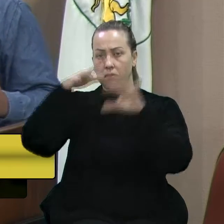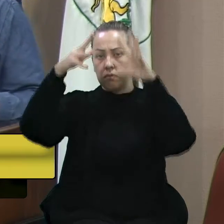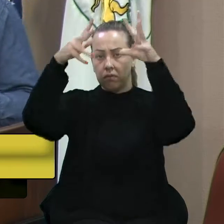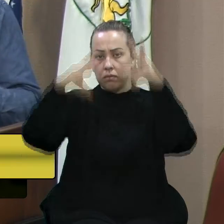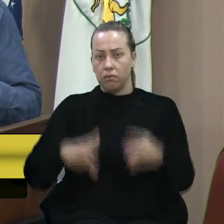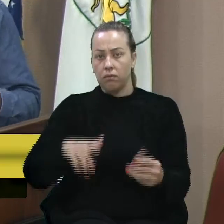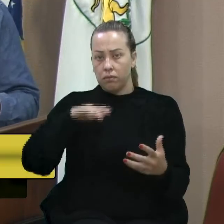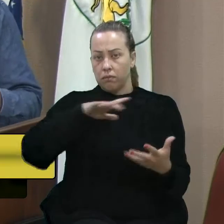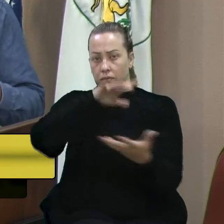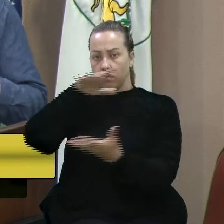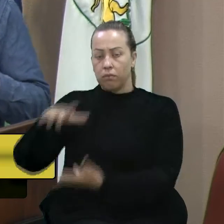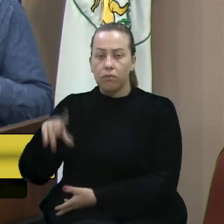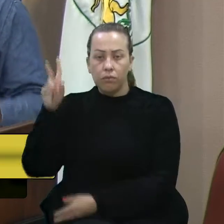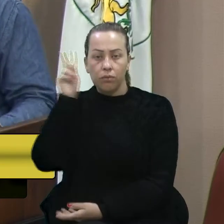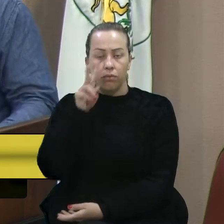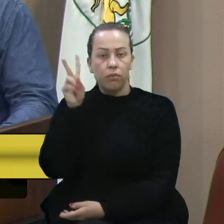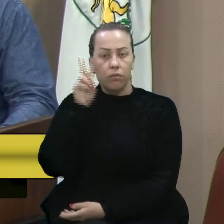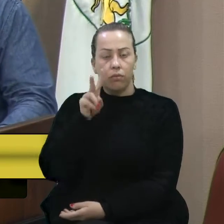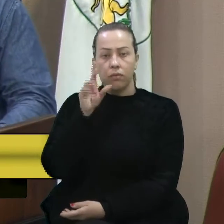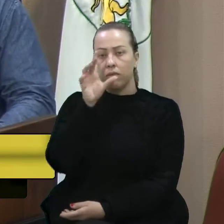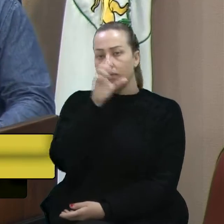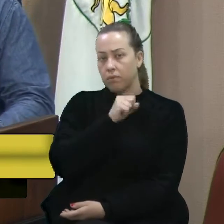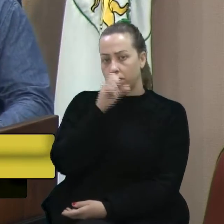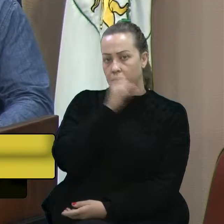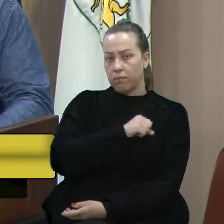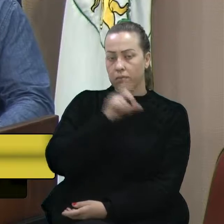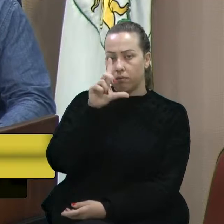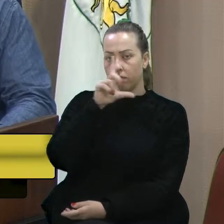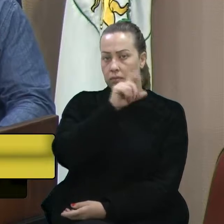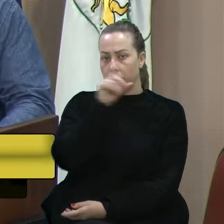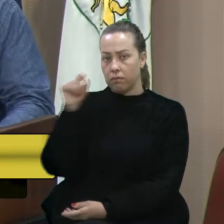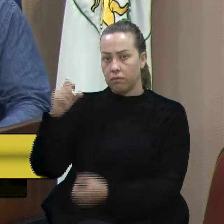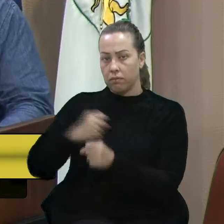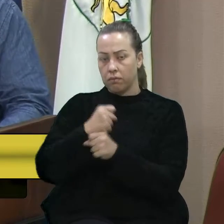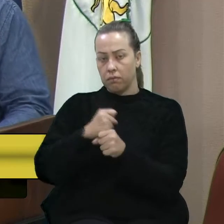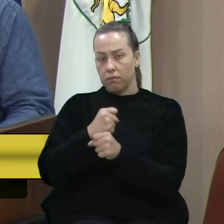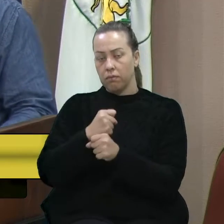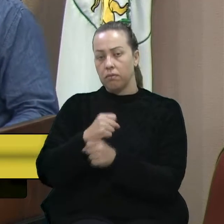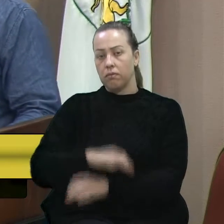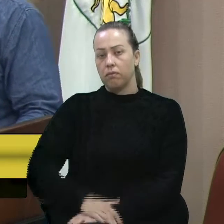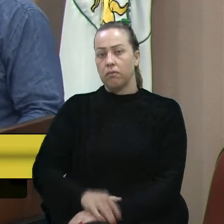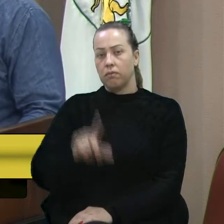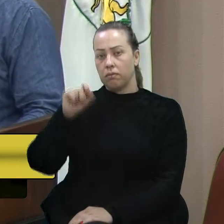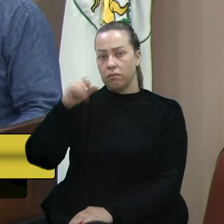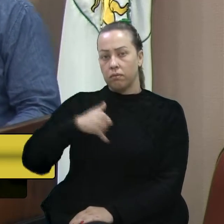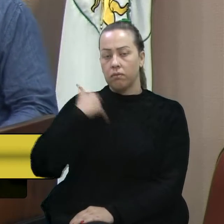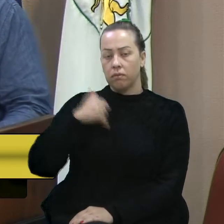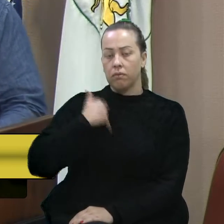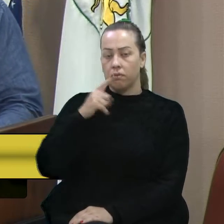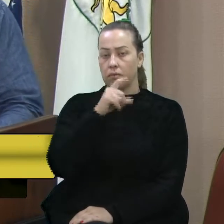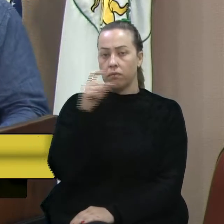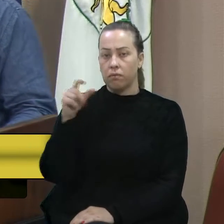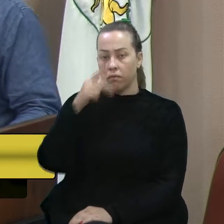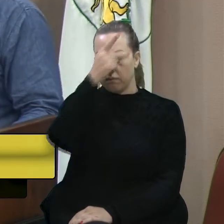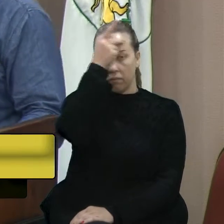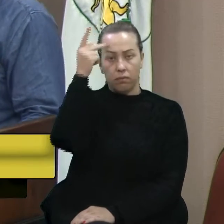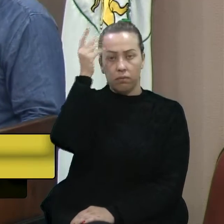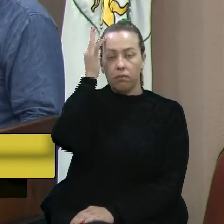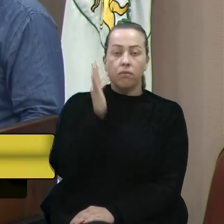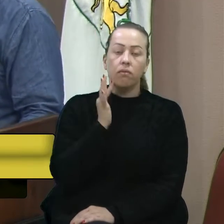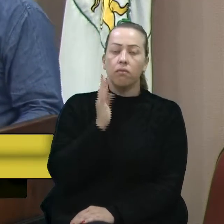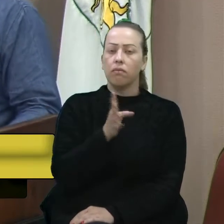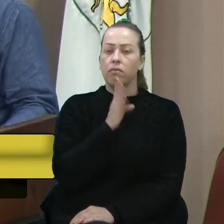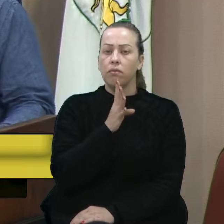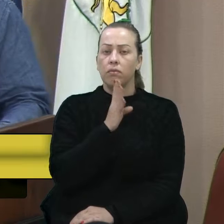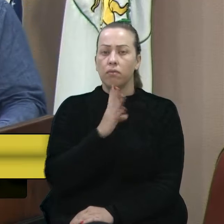do mundo, se relembrava sábado os 100 anos do nascimento de Paulo Freire. E quem foi Paulo Freire? Importante